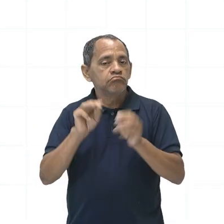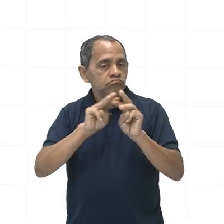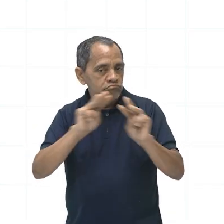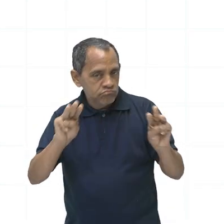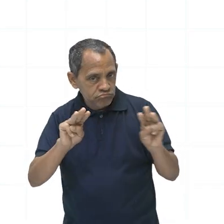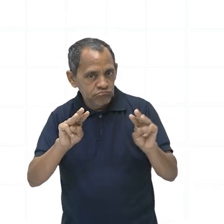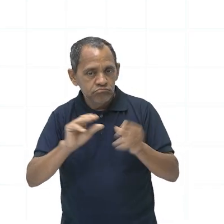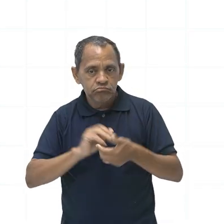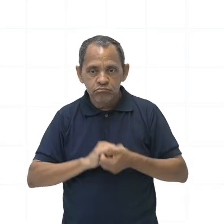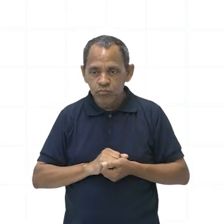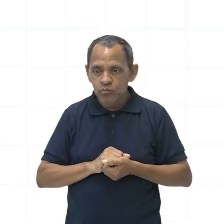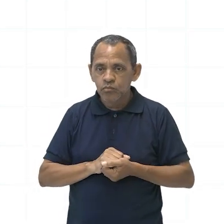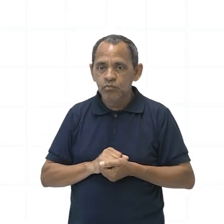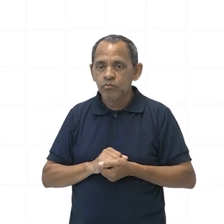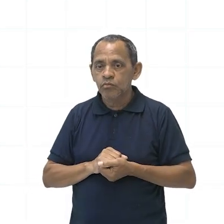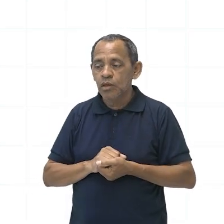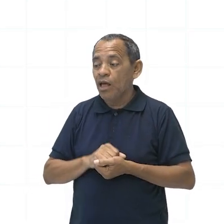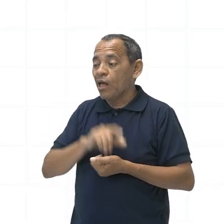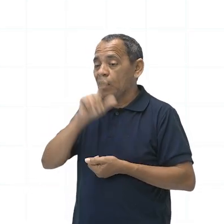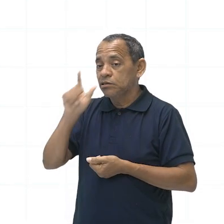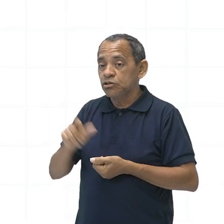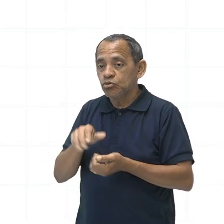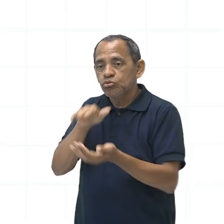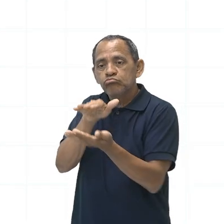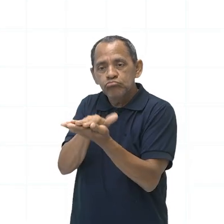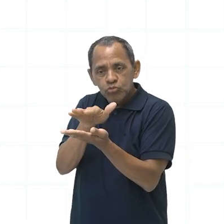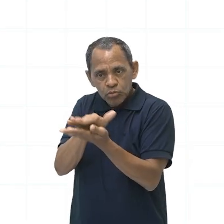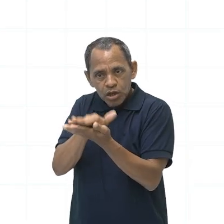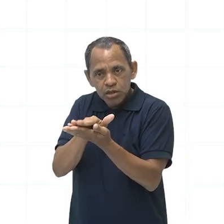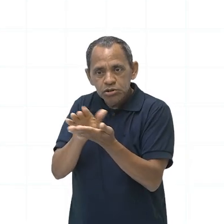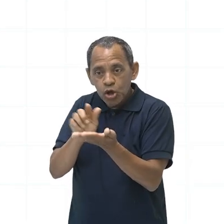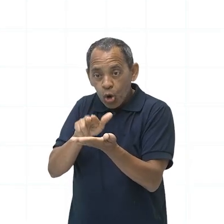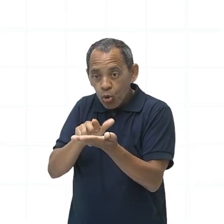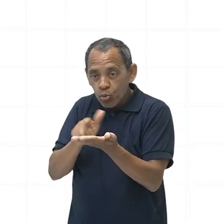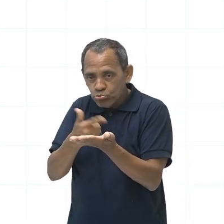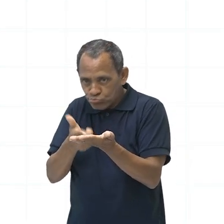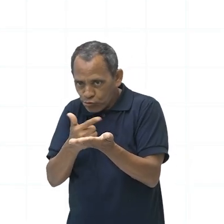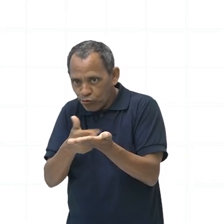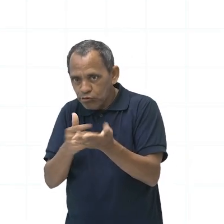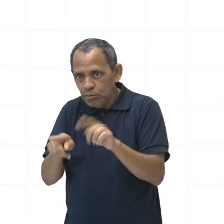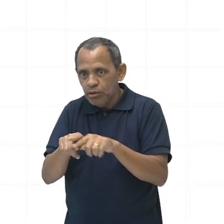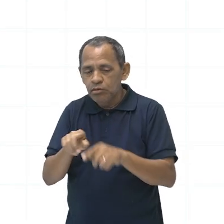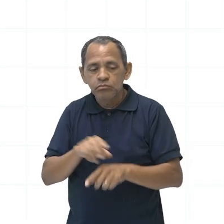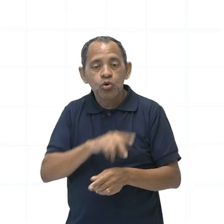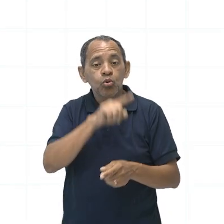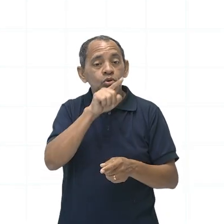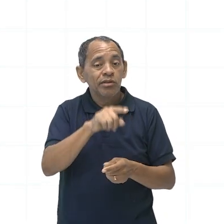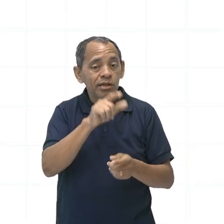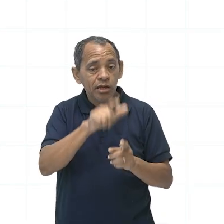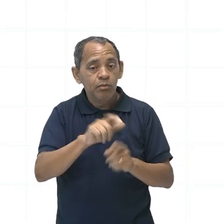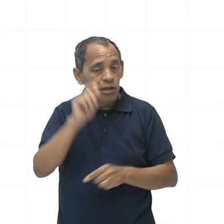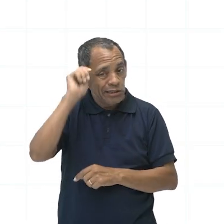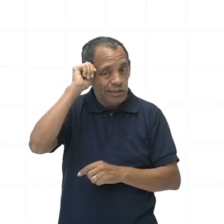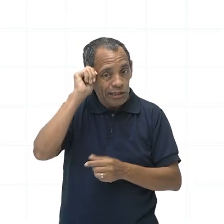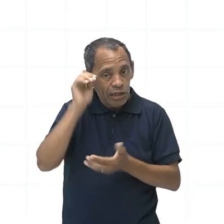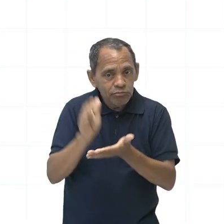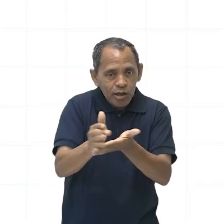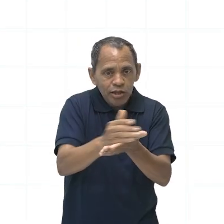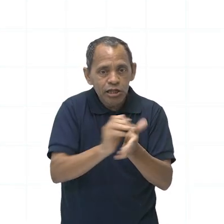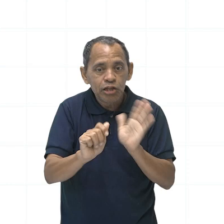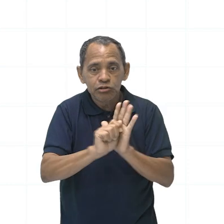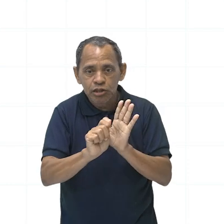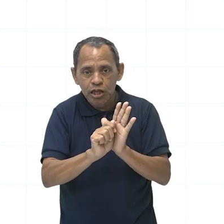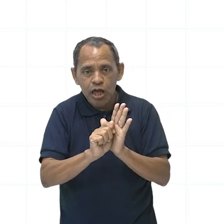é virtual. E a segunda crônica em um livro impresso. Por fim, o tema da primeira são negros resgatados do tráfico